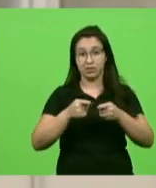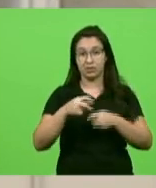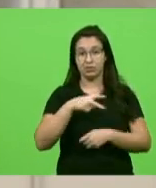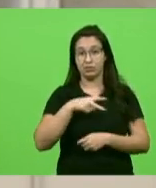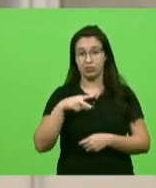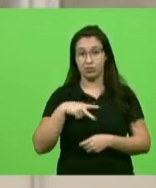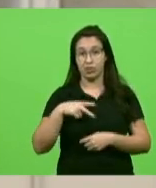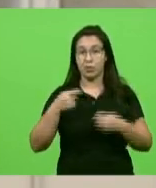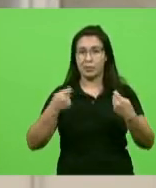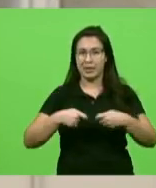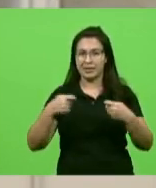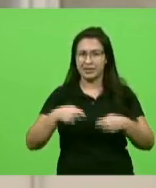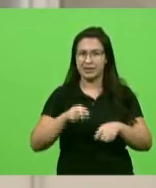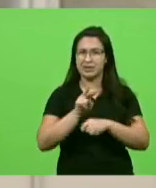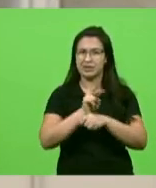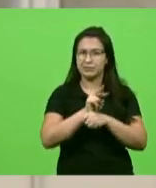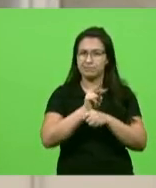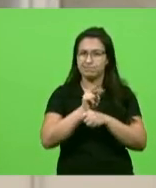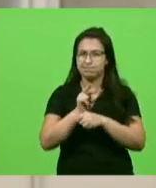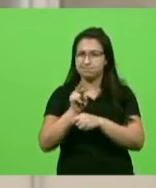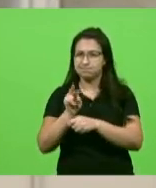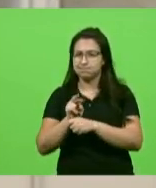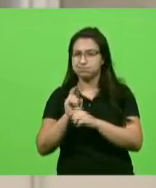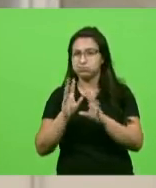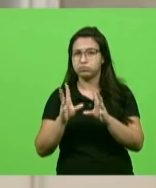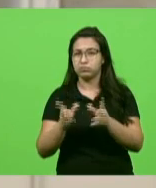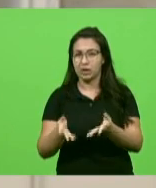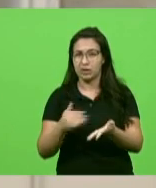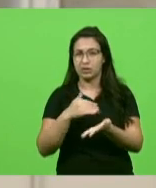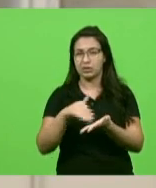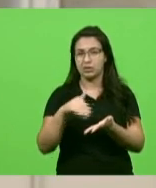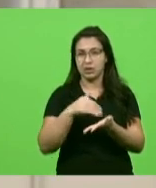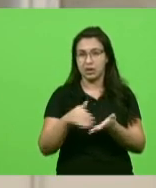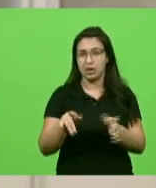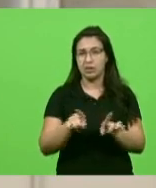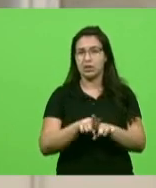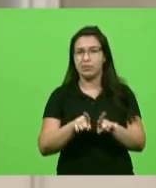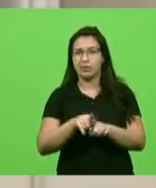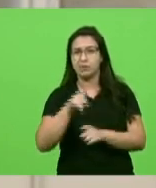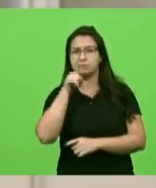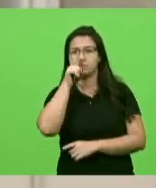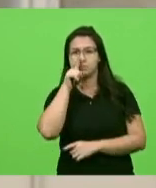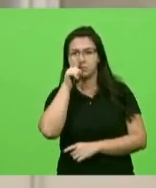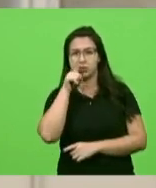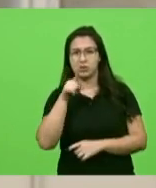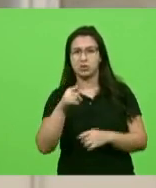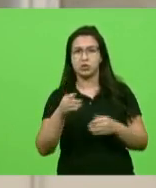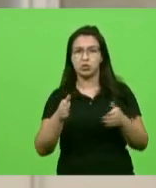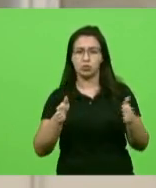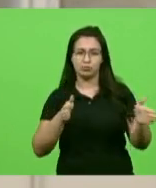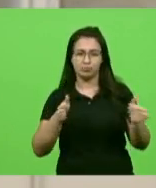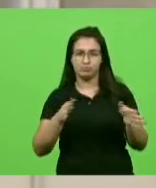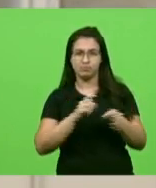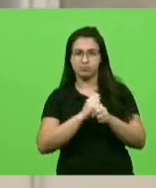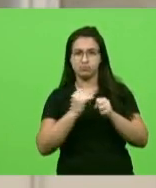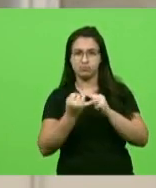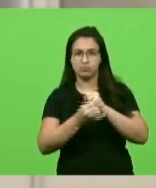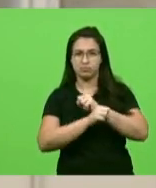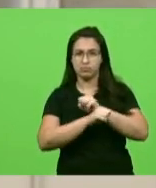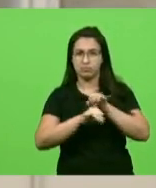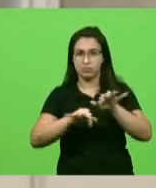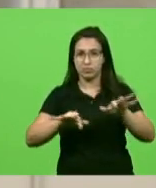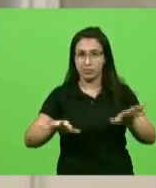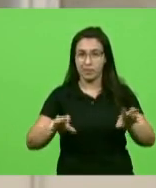dever de fiscalizar os atos praticados por seus secretários bem como dos riscos que na situação de pandemia poder impactar nos